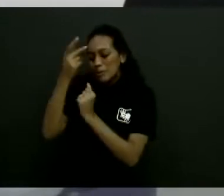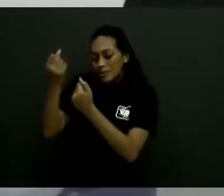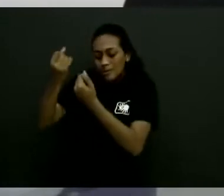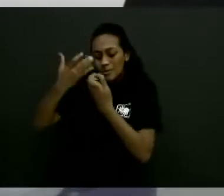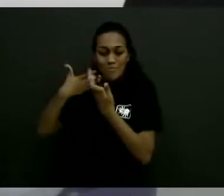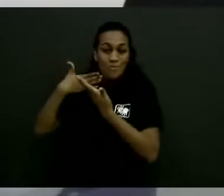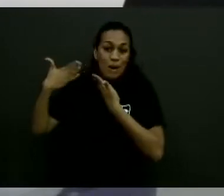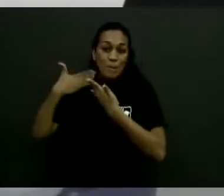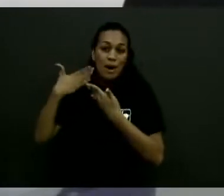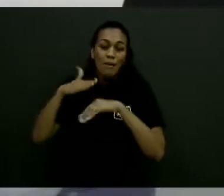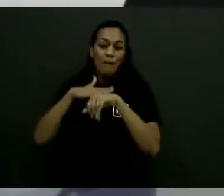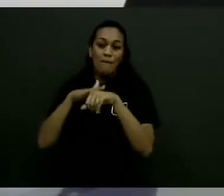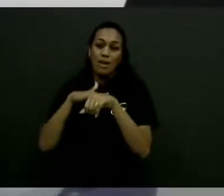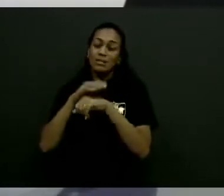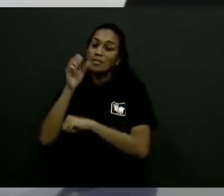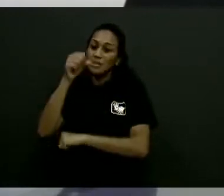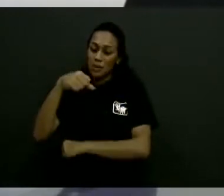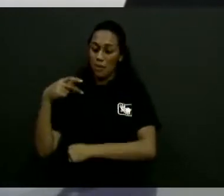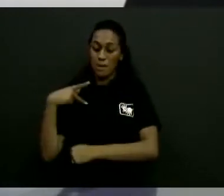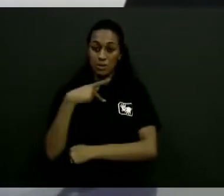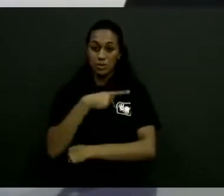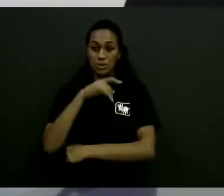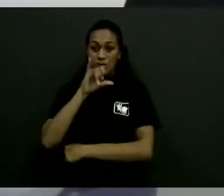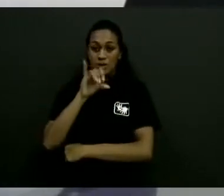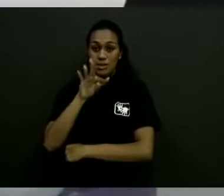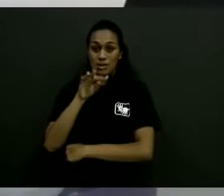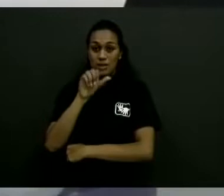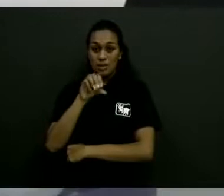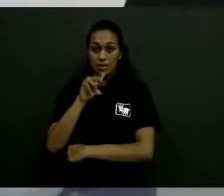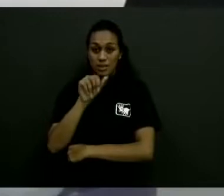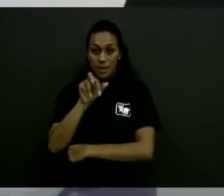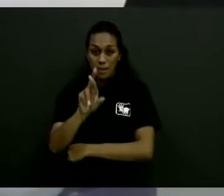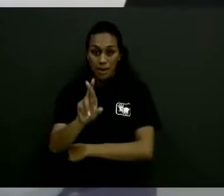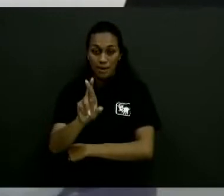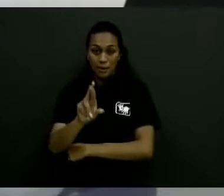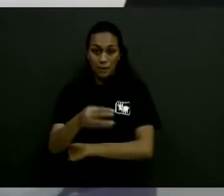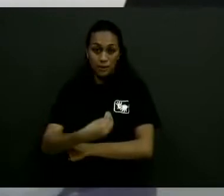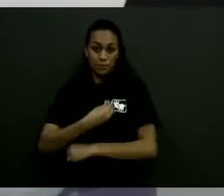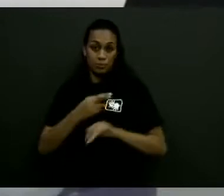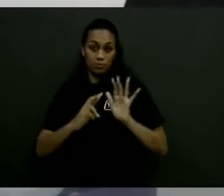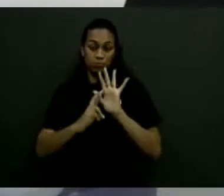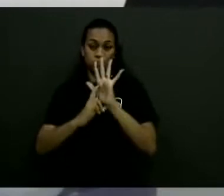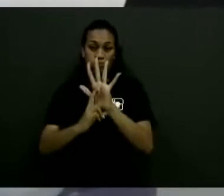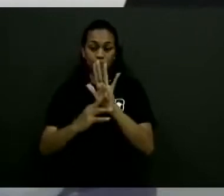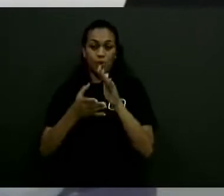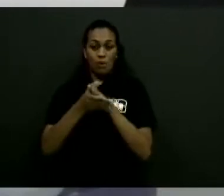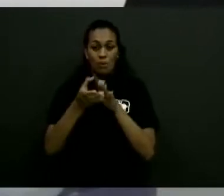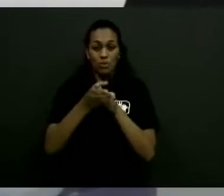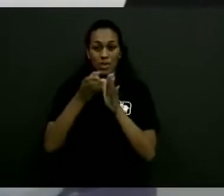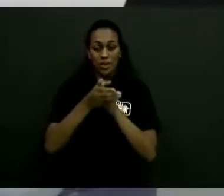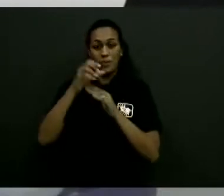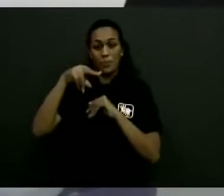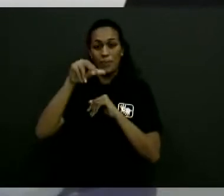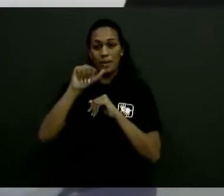nos abençoe. Então, pastor Itamar está aqui agora representando aí o nosso Conselho Nacional como coordenador nacional,